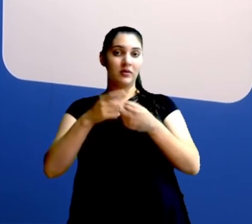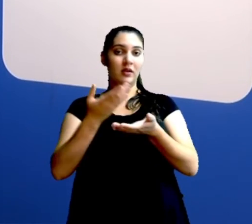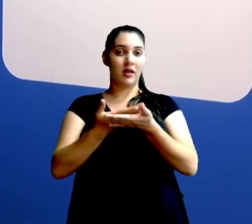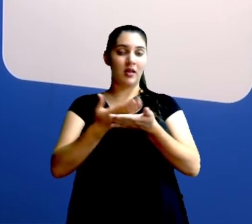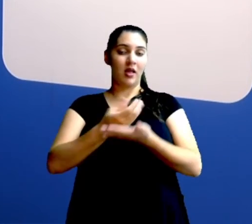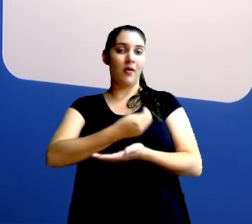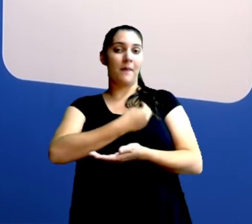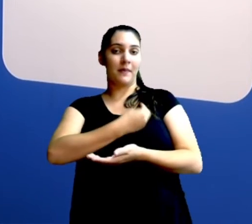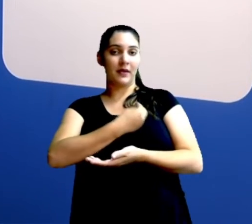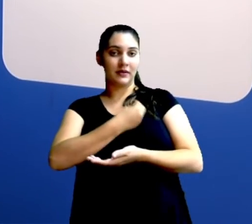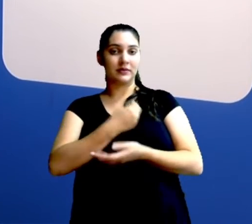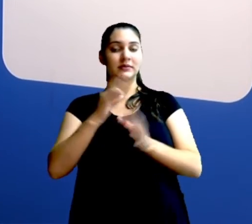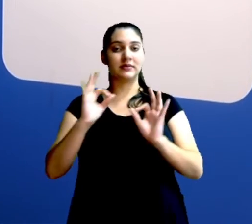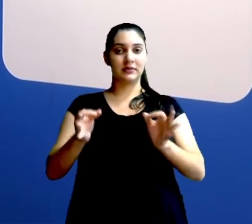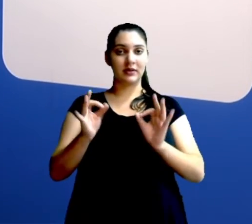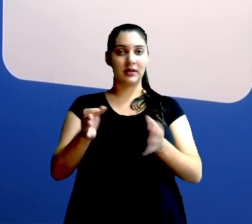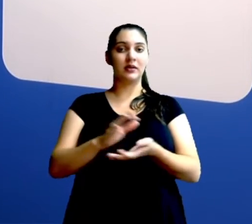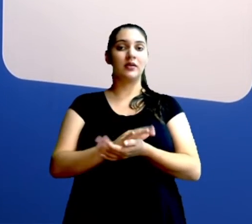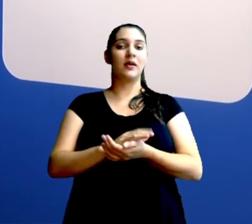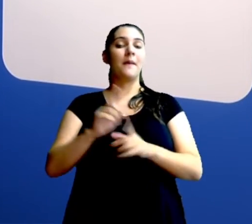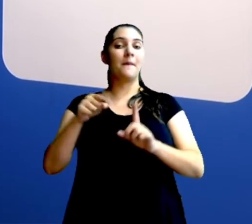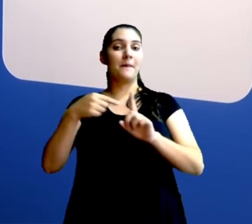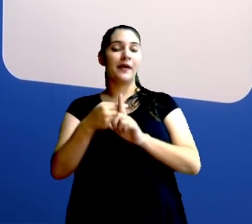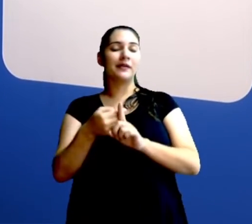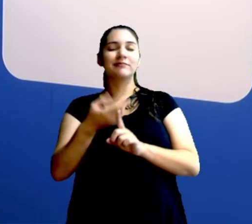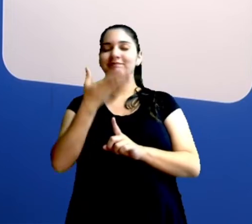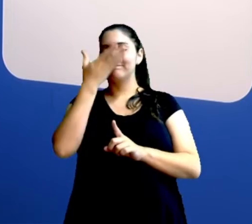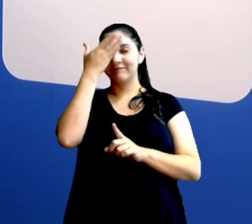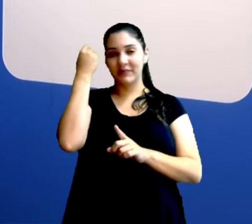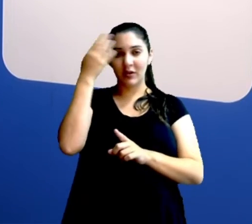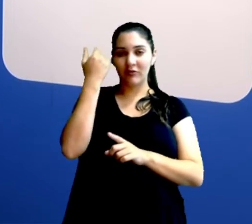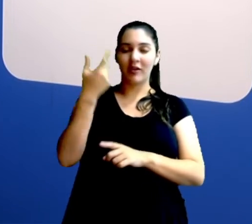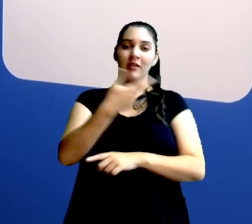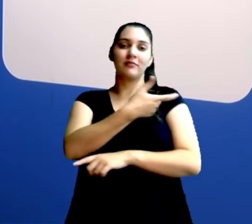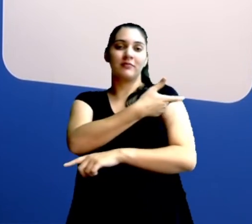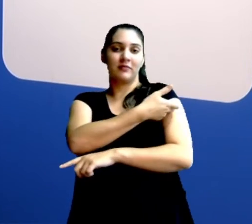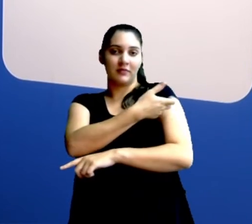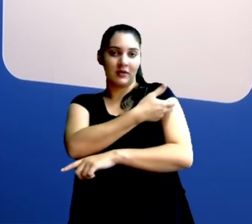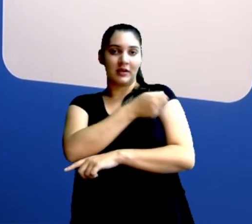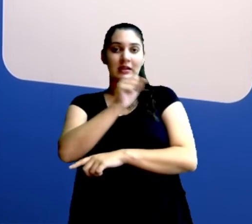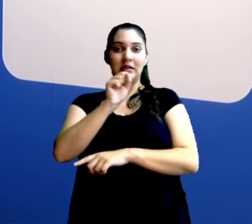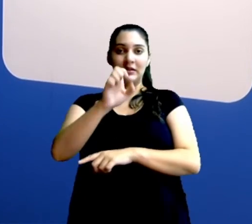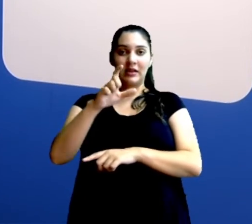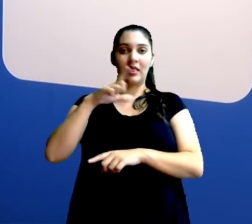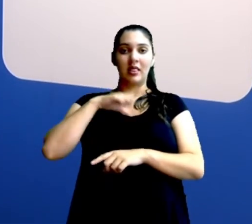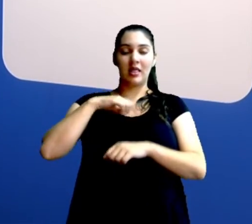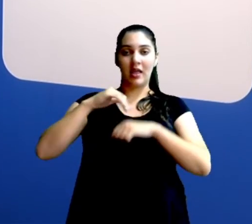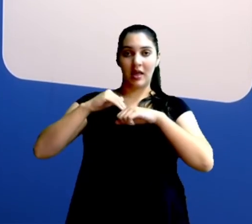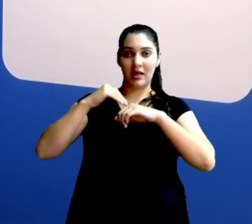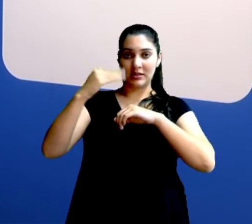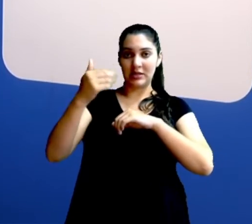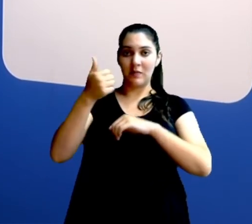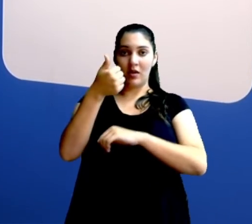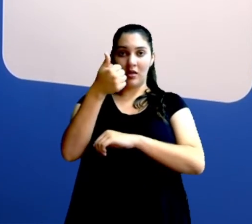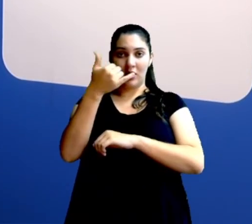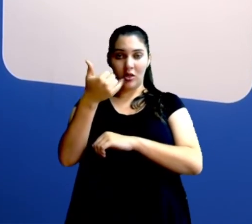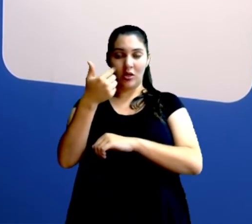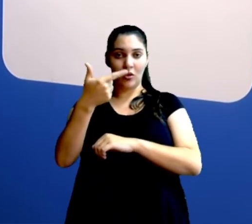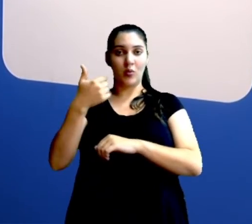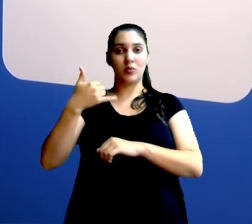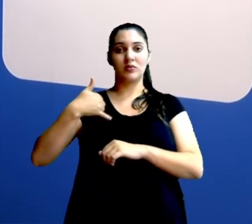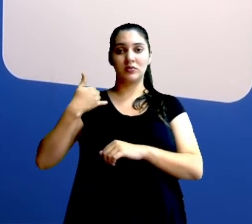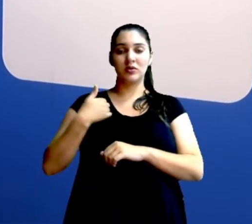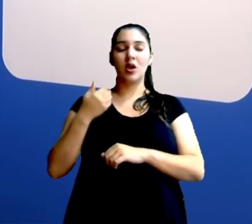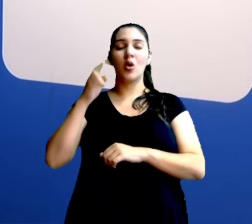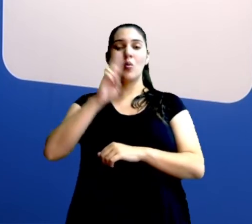aulas presenciais, tá certo? Mas não esqueçam de se vacinarem, se você tem acima de 12 anos, se vacinem.